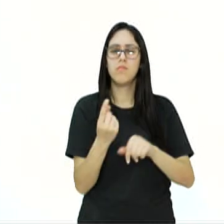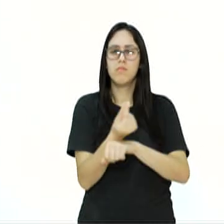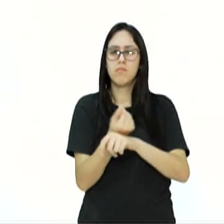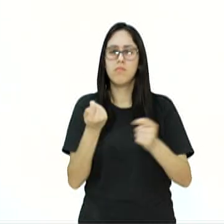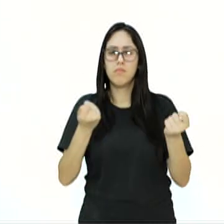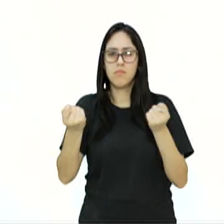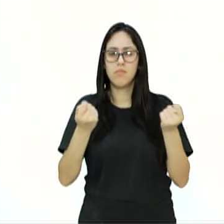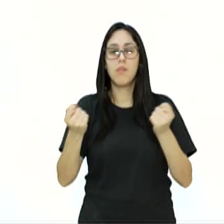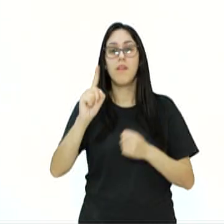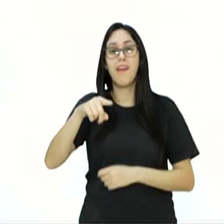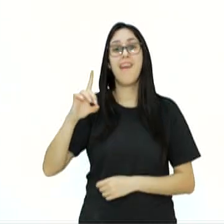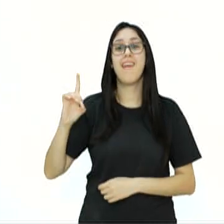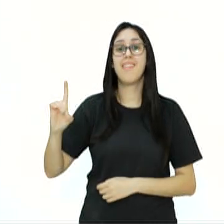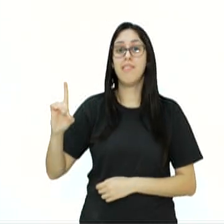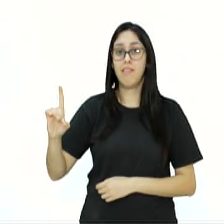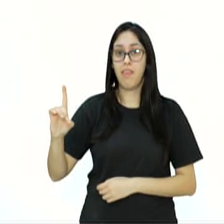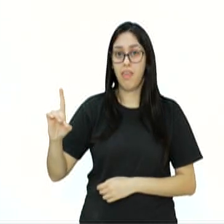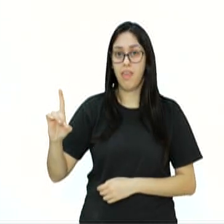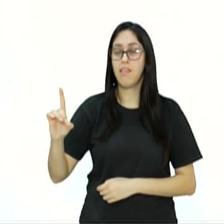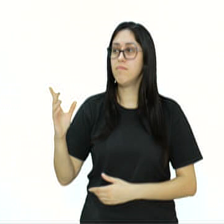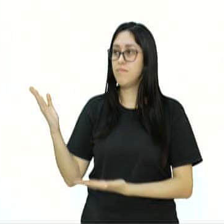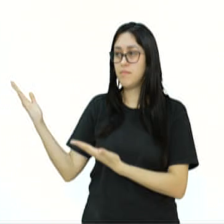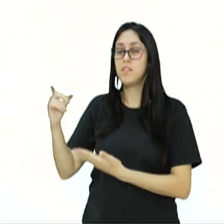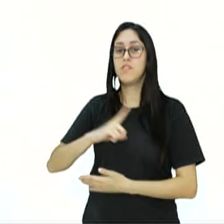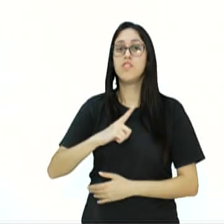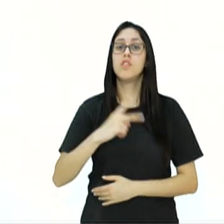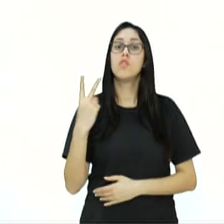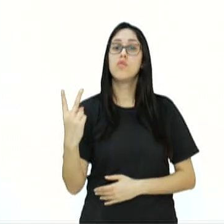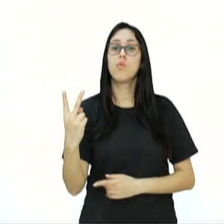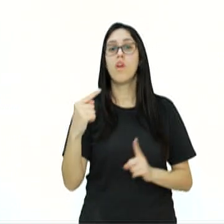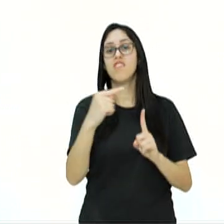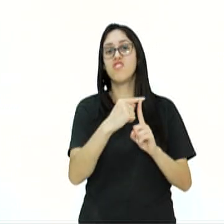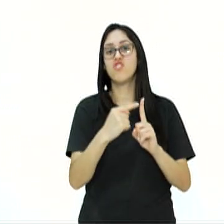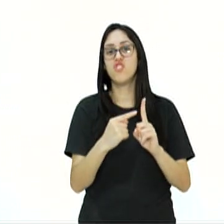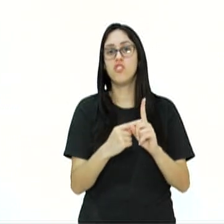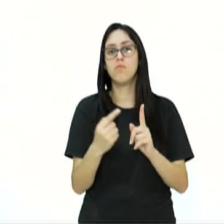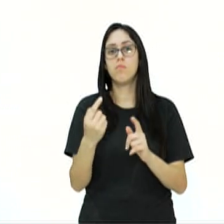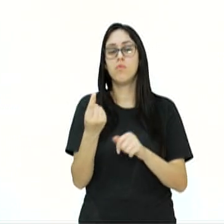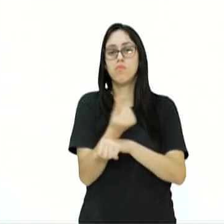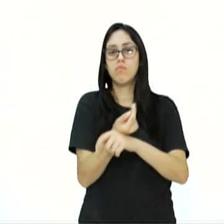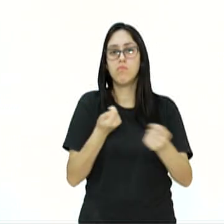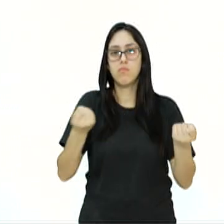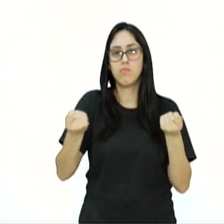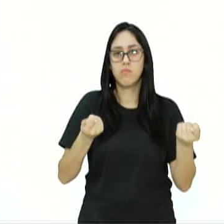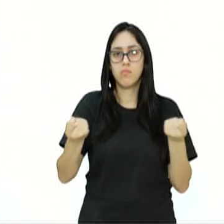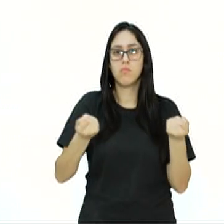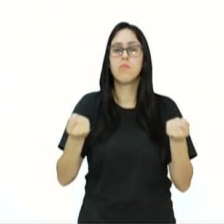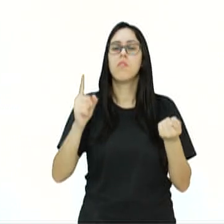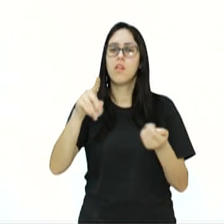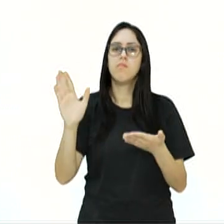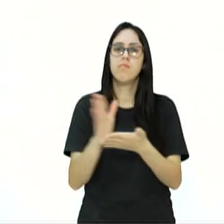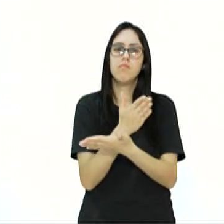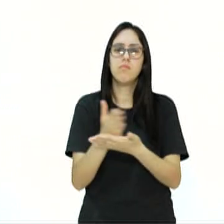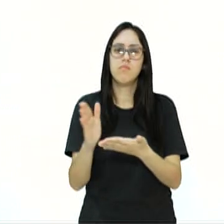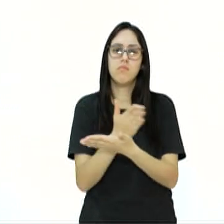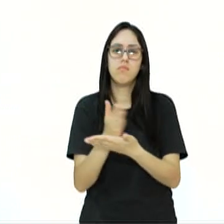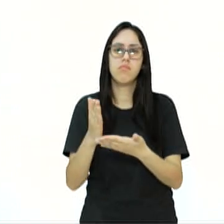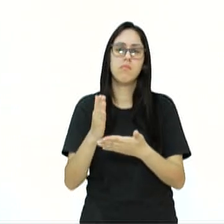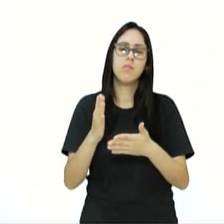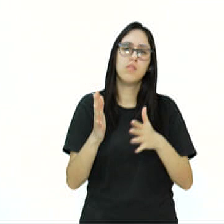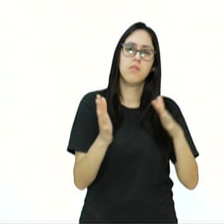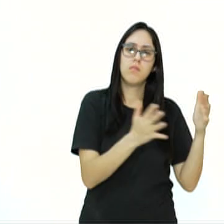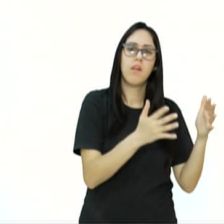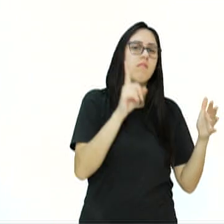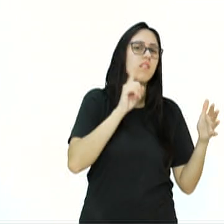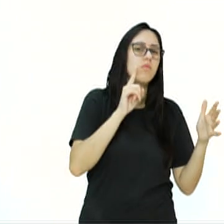na alternativa D de dado, né? Dois modelos econômicos diferentes que sintetizavam a clivagem do mundo bipolar entre Estados Unidos e